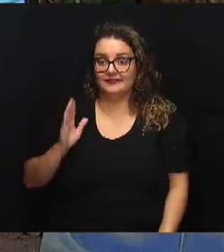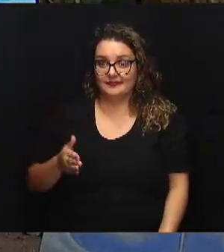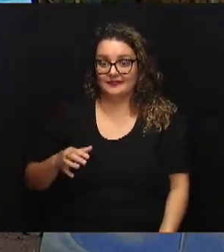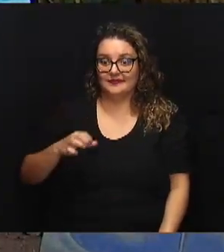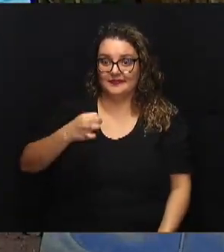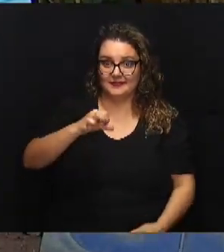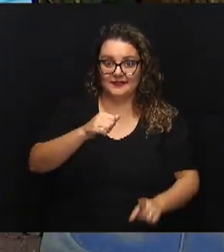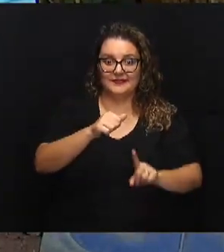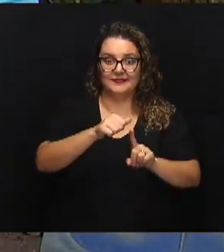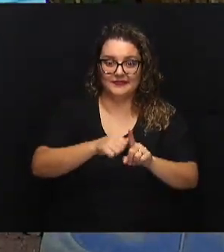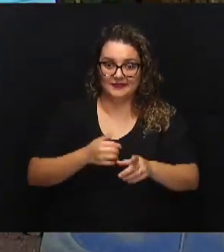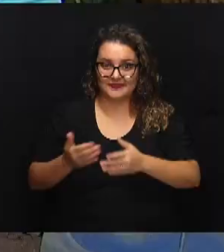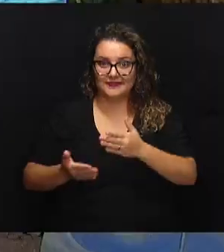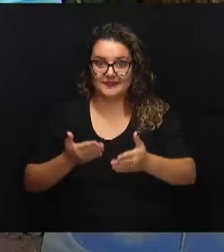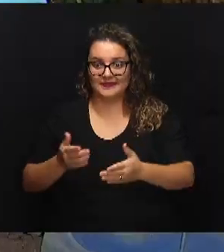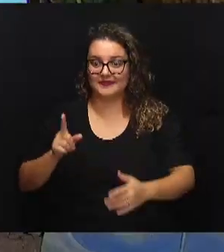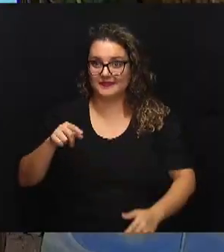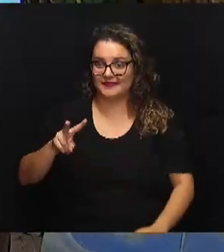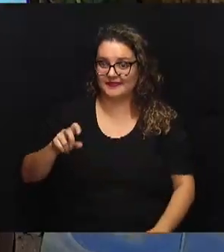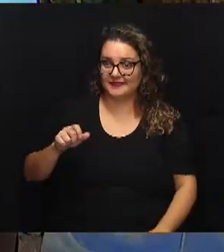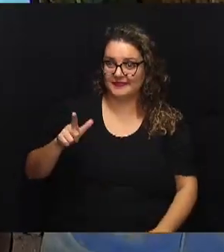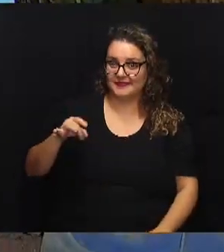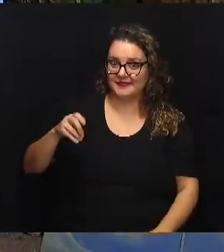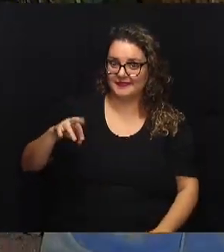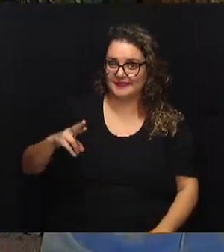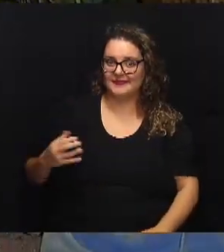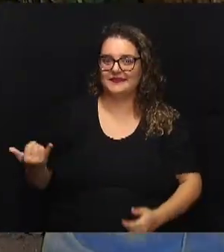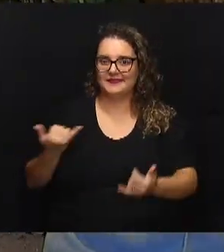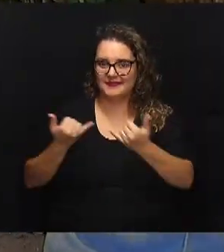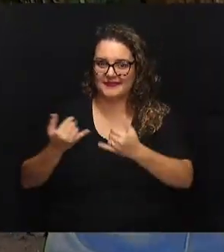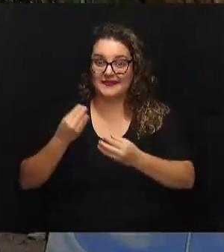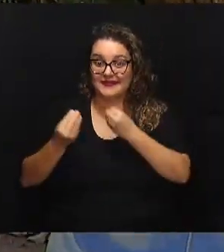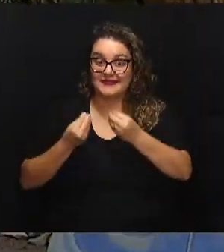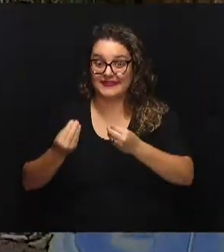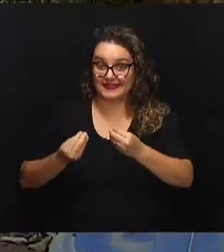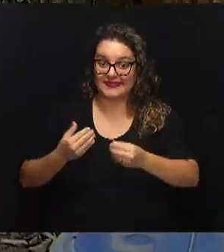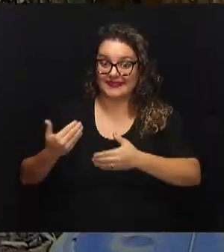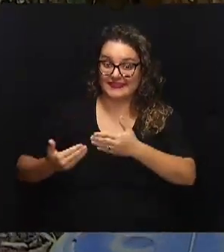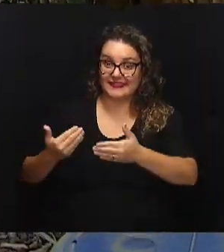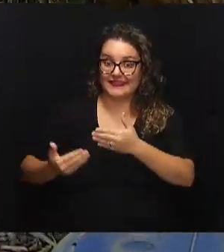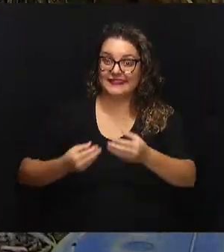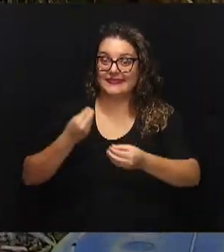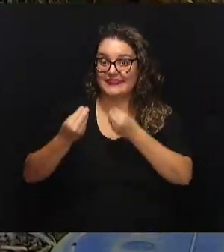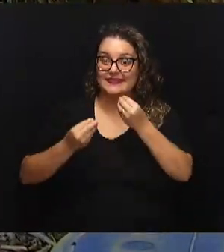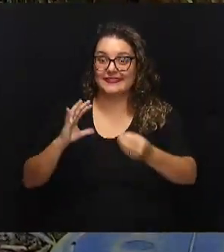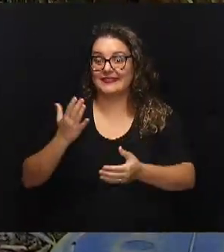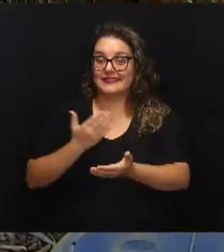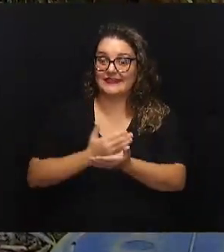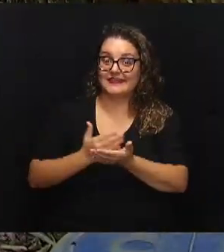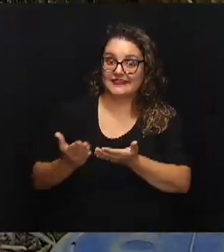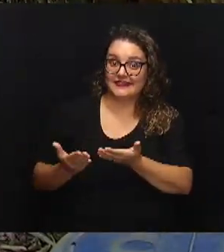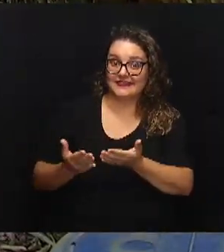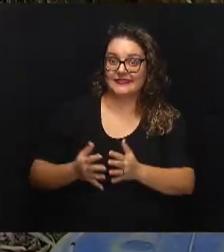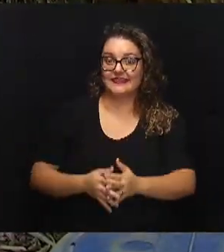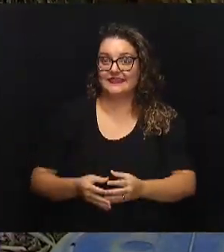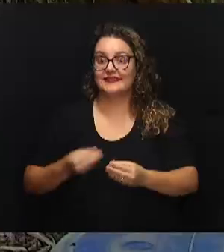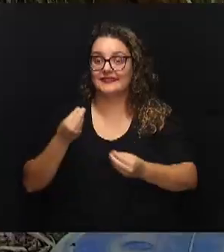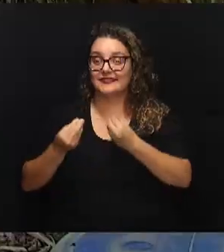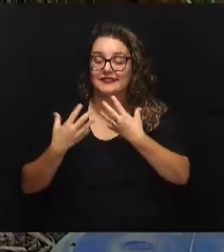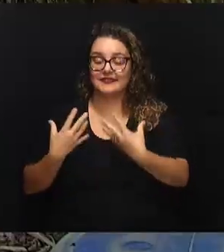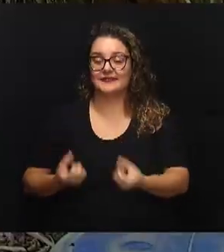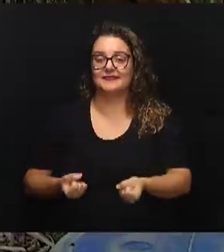9º mês de tratamento, né, Valdir? Vai contar pra gente como é que está sendo esse processo, como é que foi lá no começo, quando você aceitou